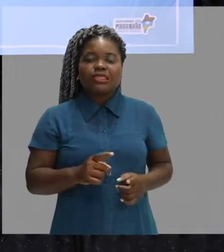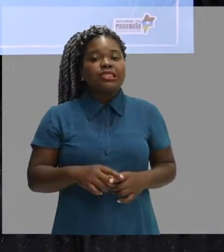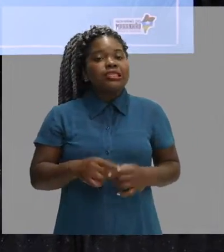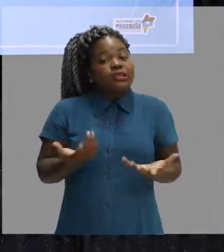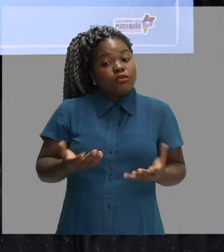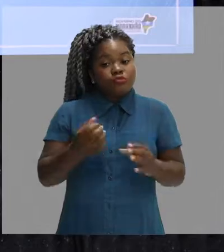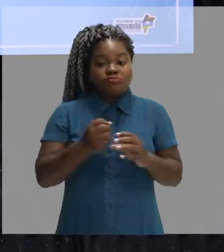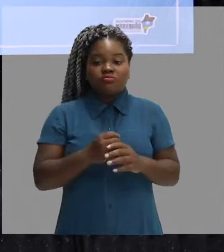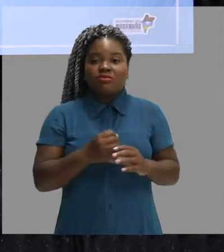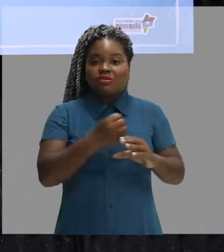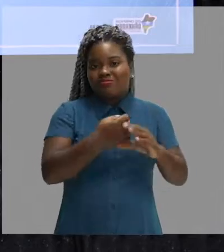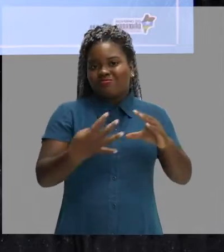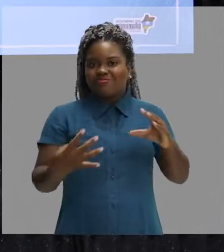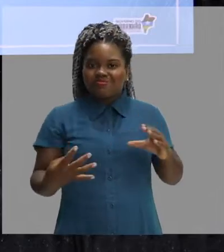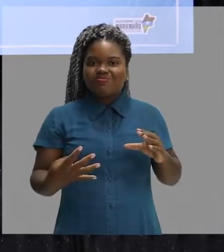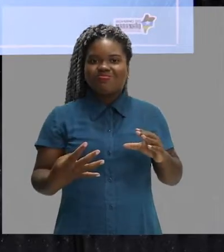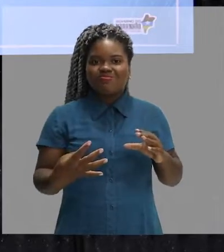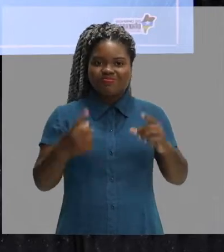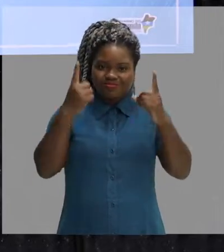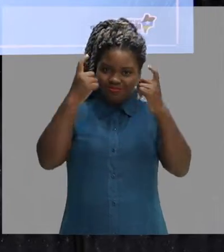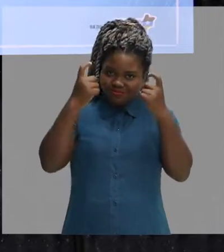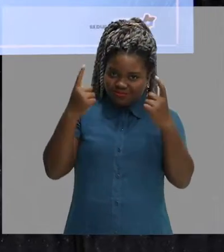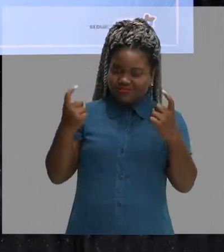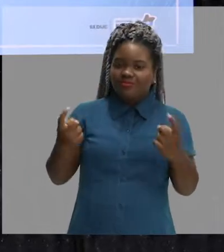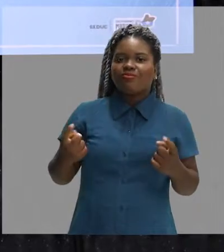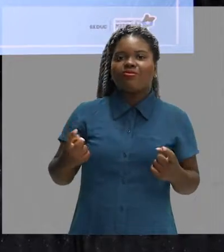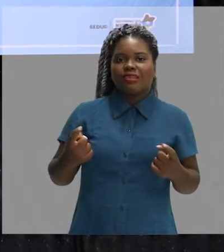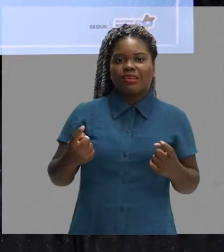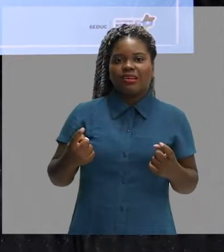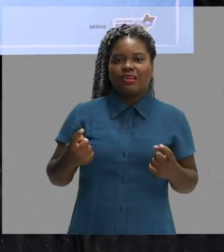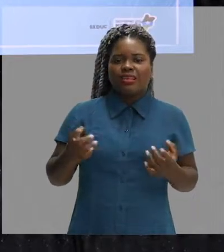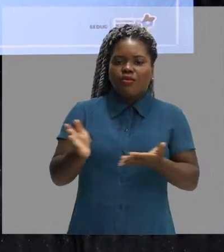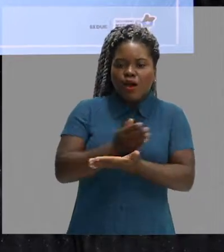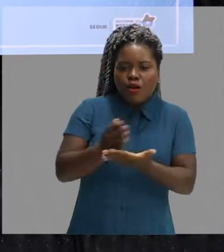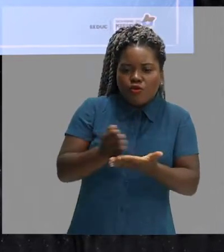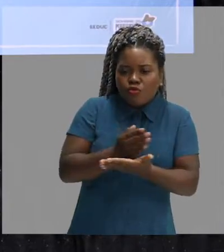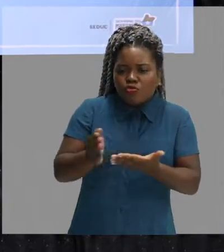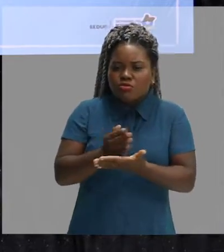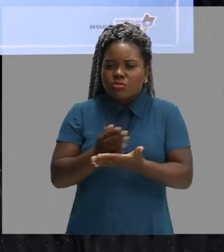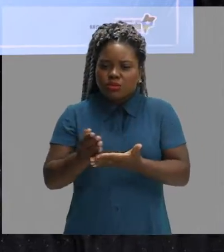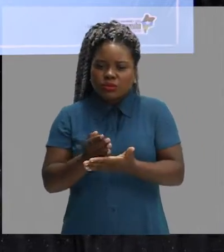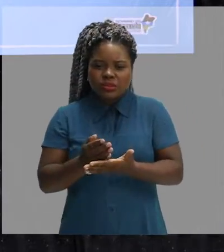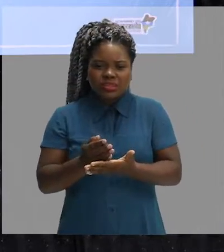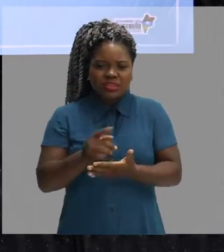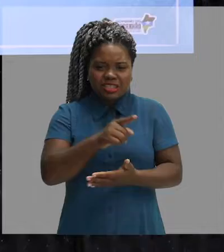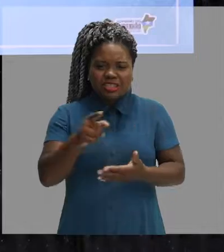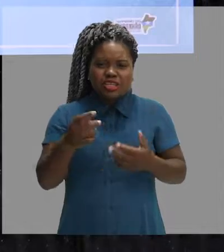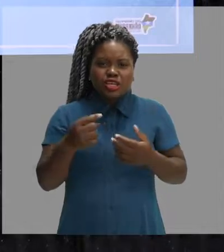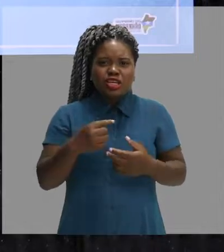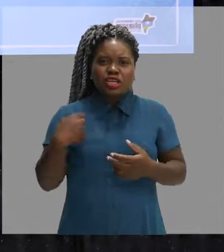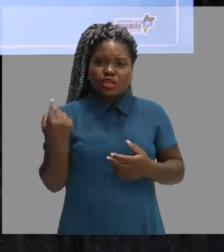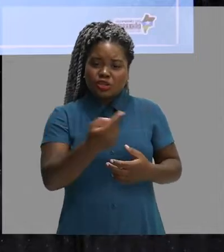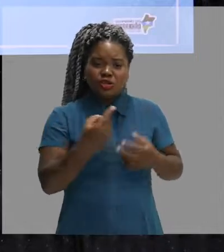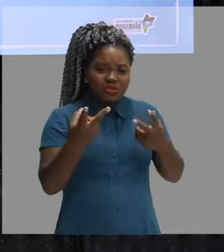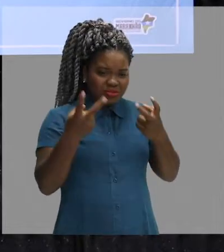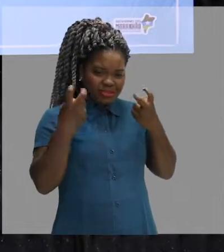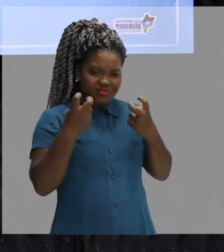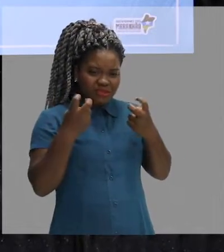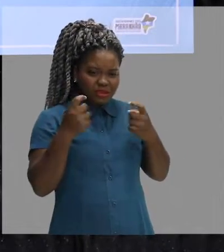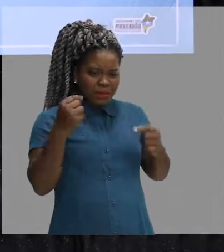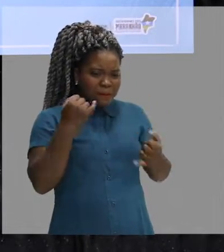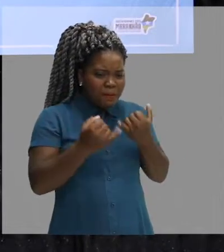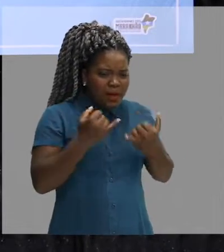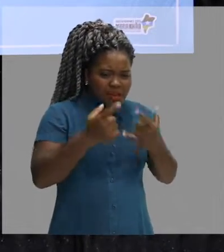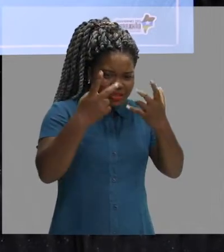classificado como ato agressivo ou violento. Tá? Então, nem tudo aquilo que a gente olha e parece ser violento, nos esportes, por exemplo,